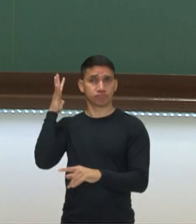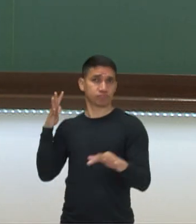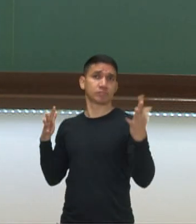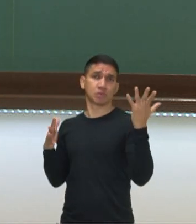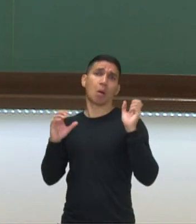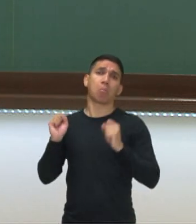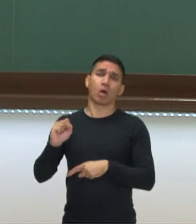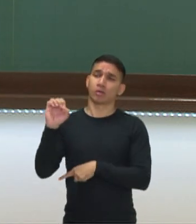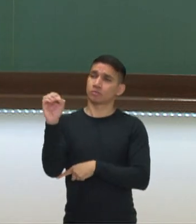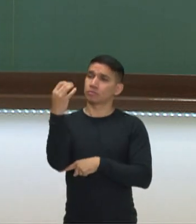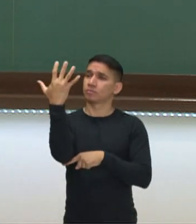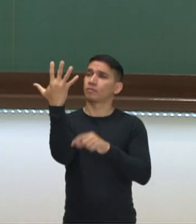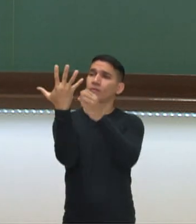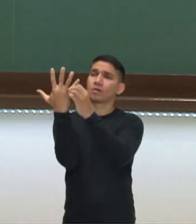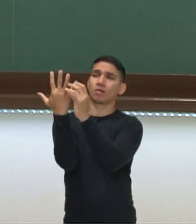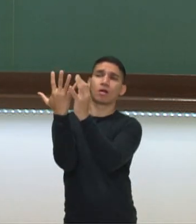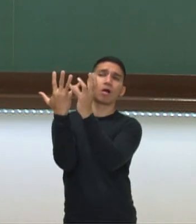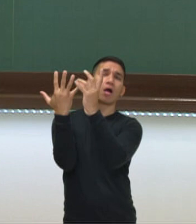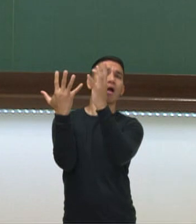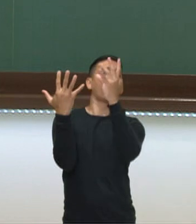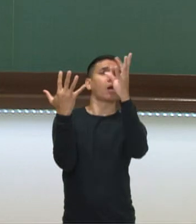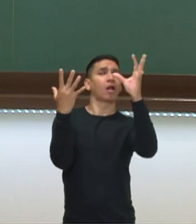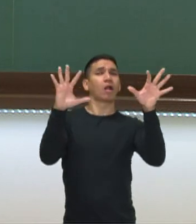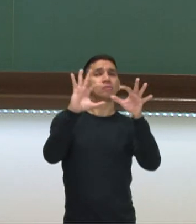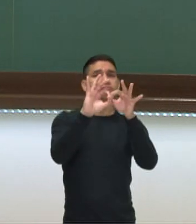Pode ser o pólen com o óvulo daí.